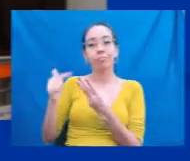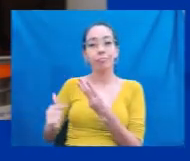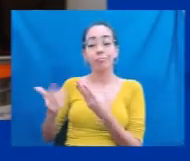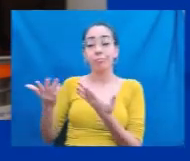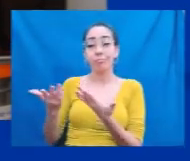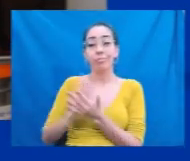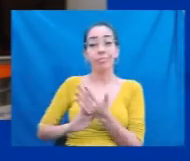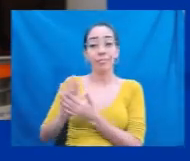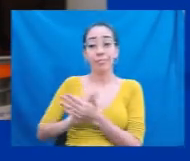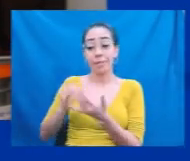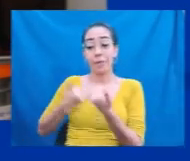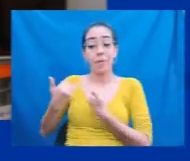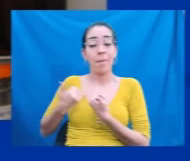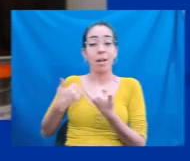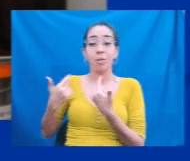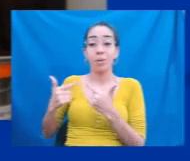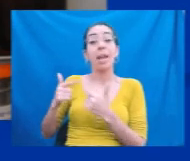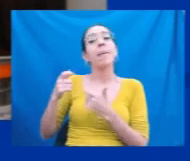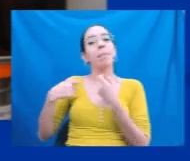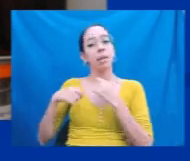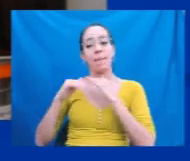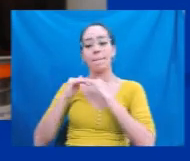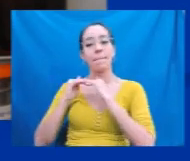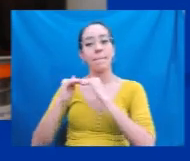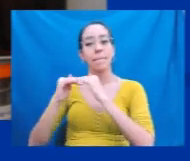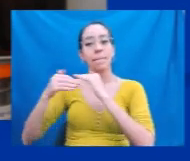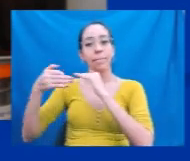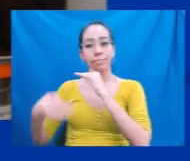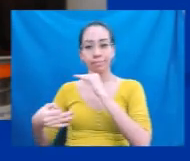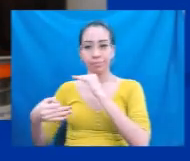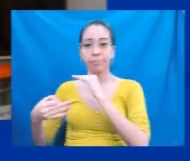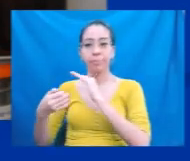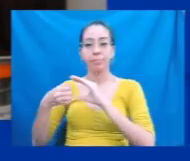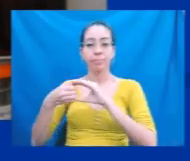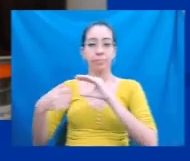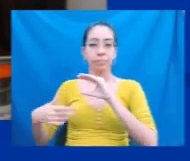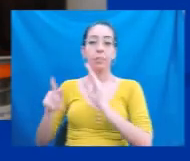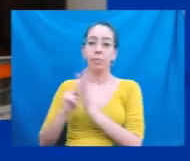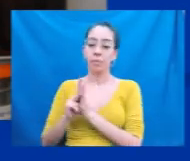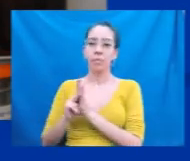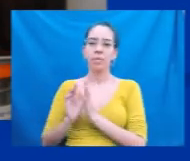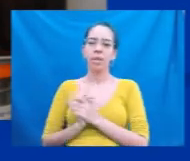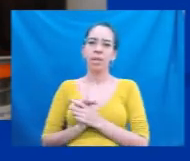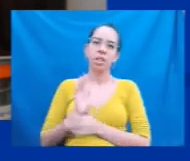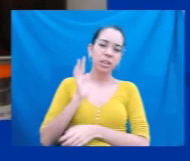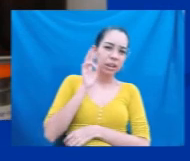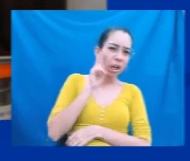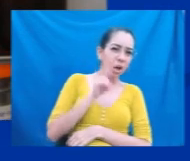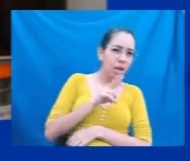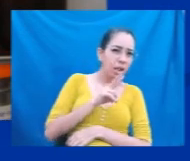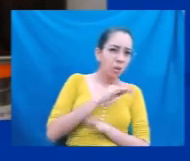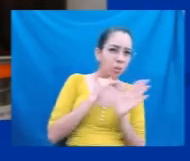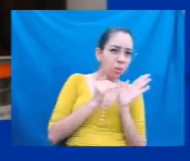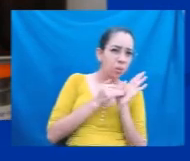nome aqui e olhe lá, tá? Então, não é assim, a gente tem que ter um padrão de rótulo. E outra coisa, será que tudo que está aqui dentro